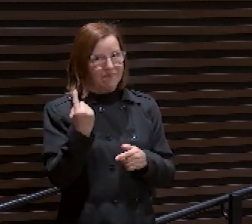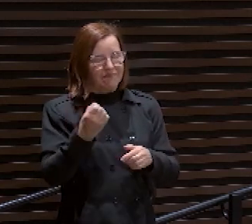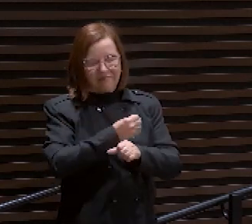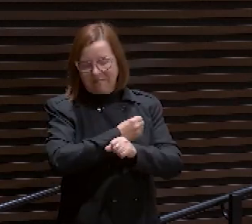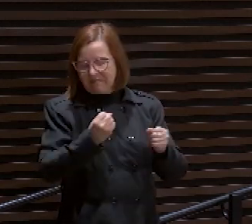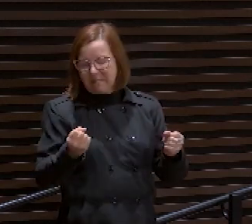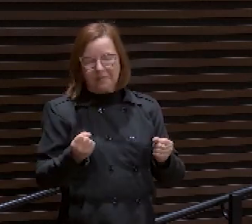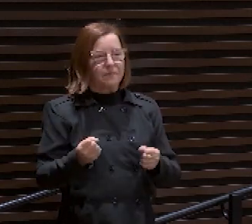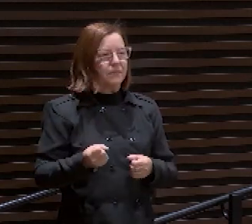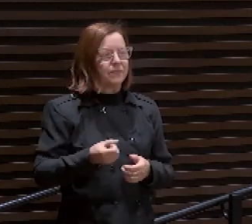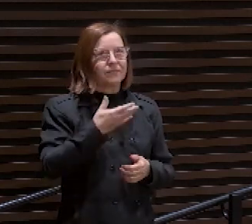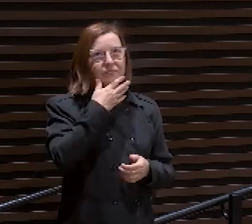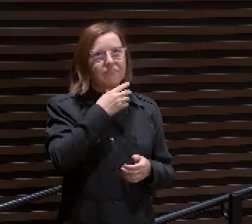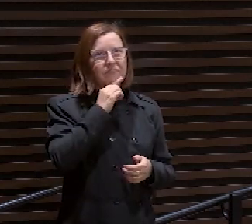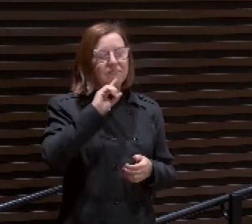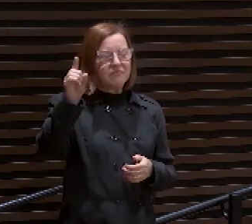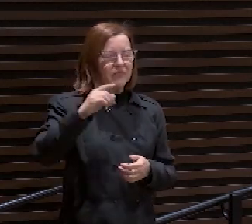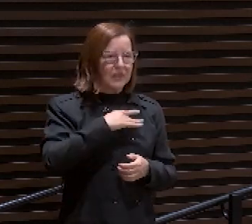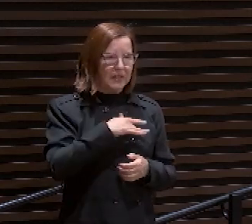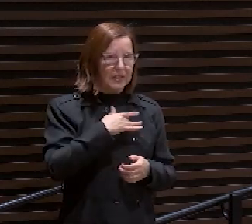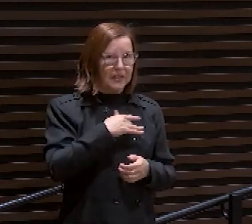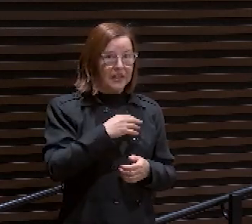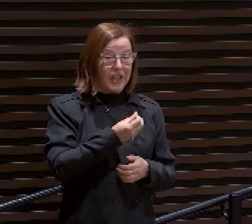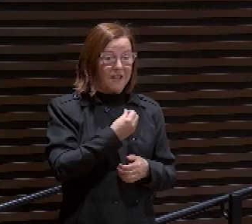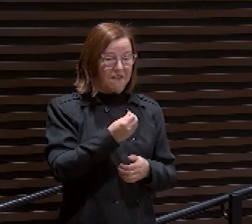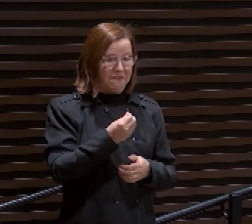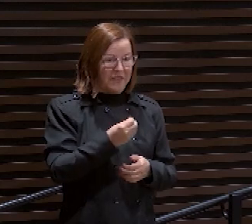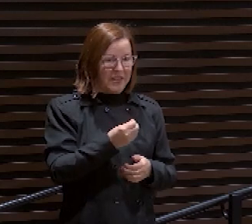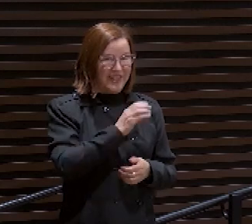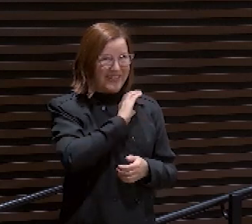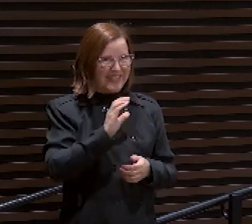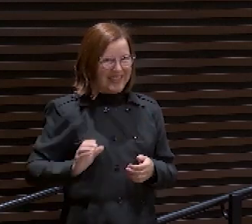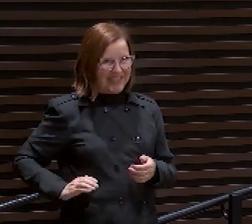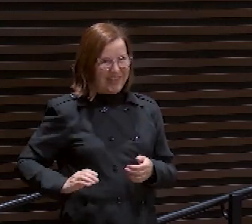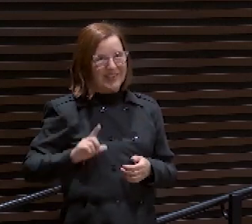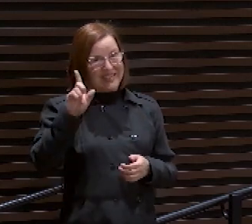Pai, por misericórdia, que a vida de Cristo seja manifestada em nós.